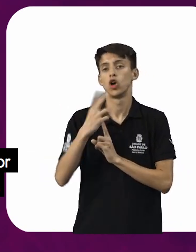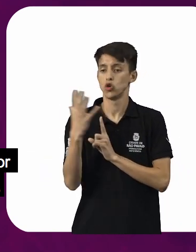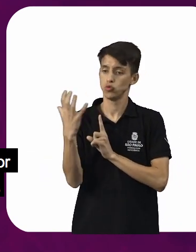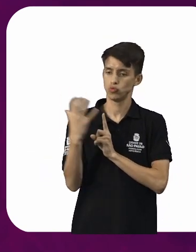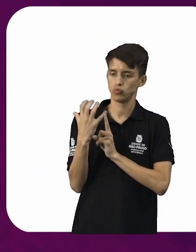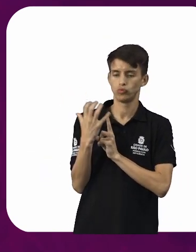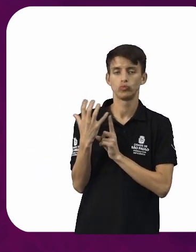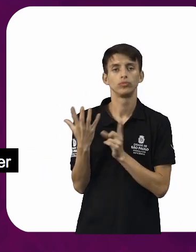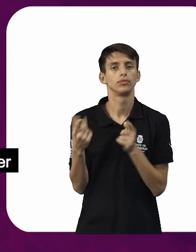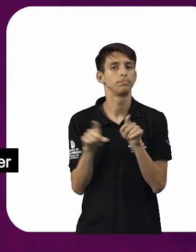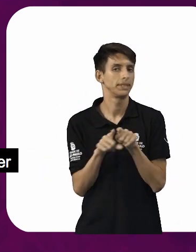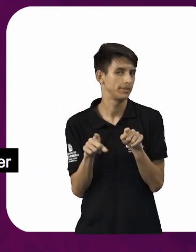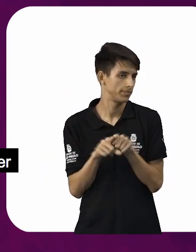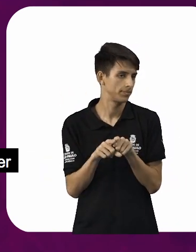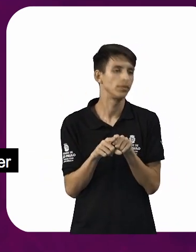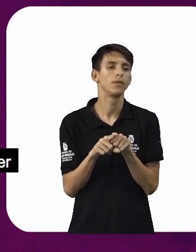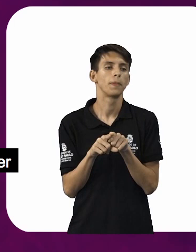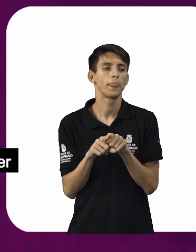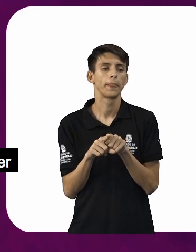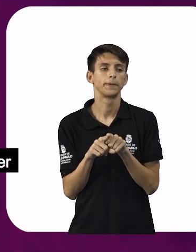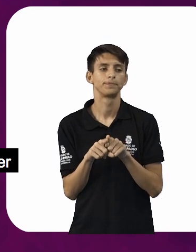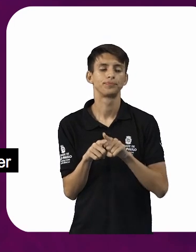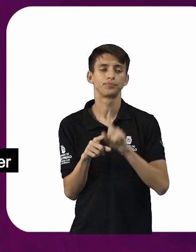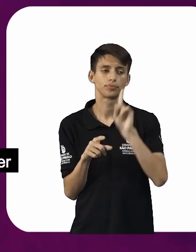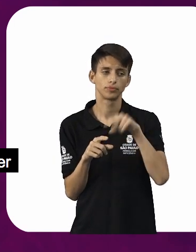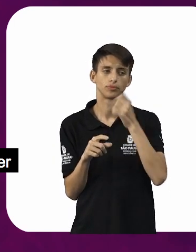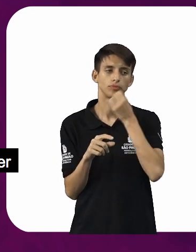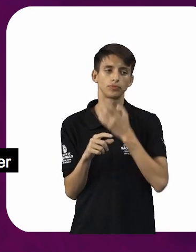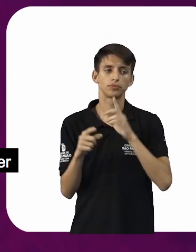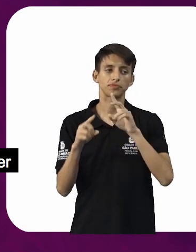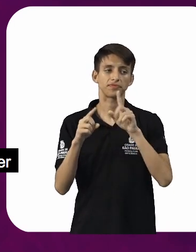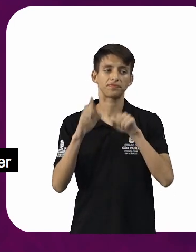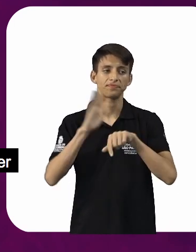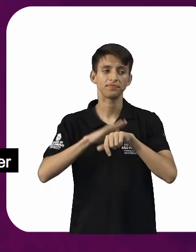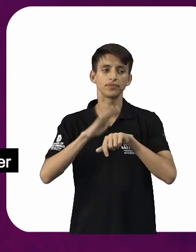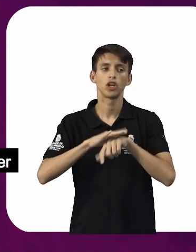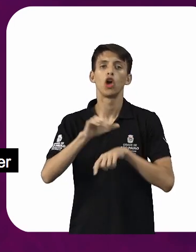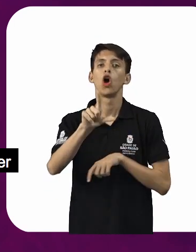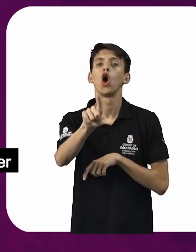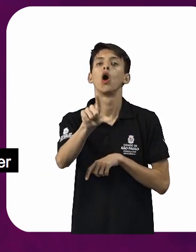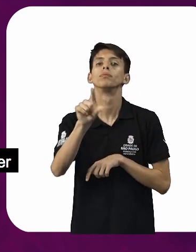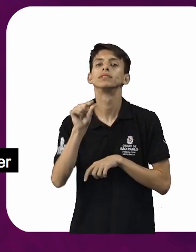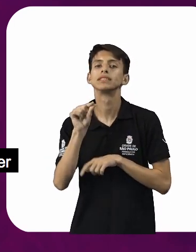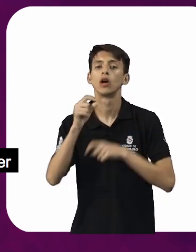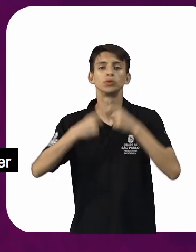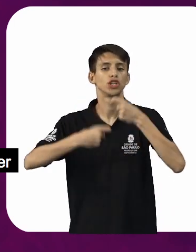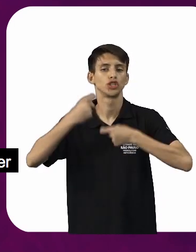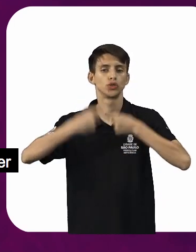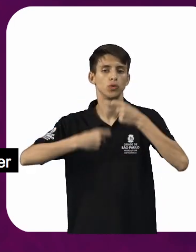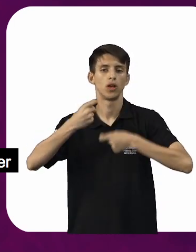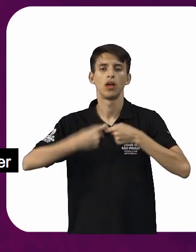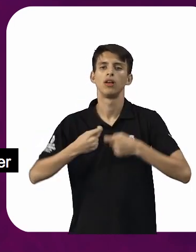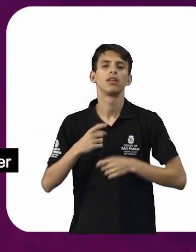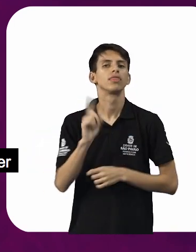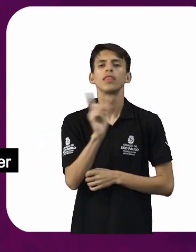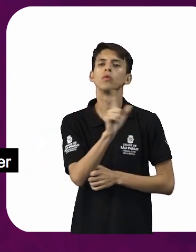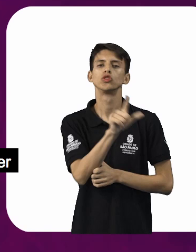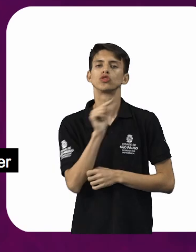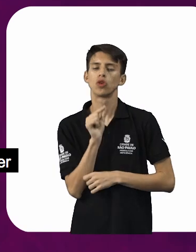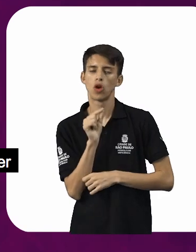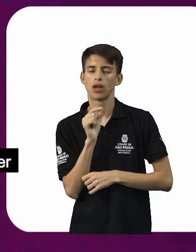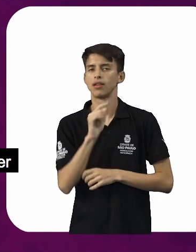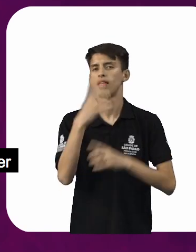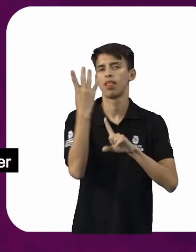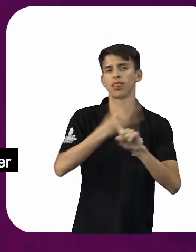moral, em razão disso. É bom falar que é errado dizer o termo opção sexual, né? Ninguém escolhe ser cis-hétero de um